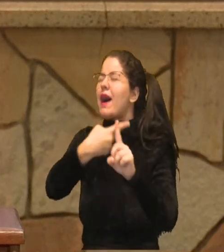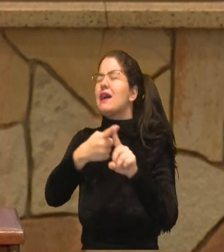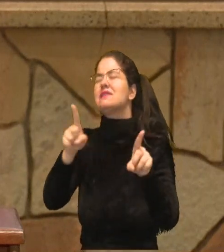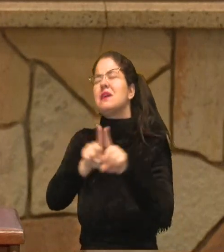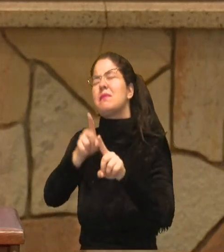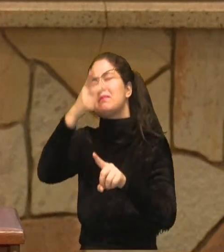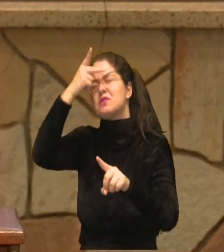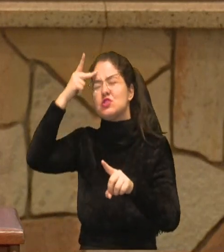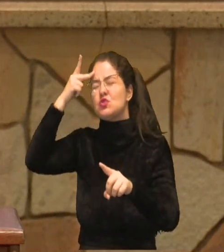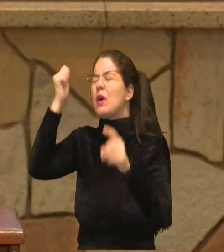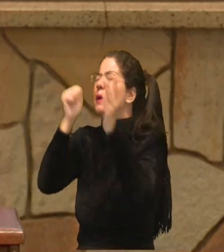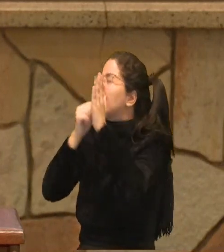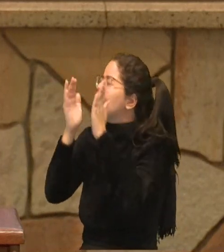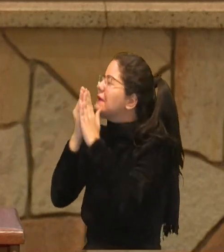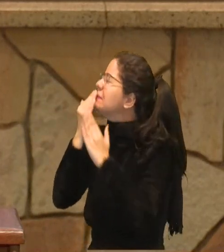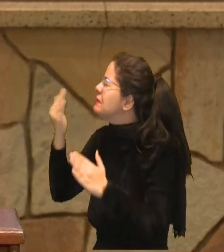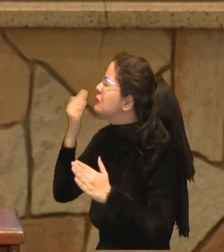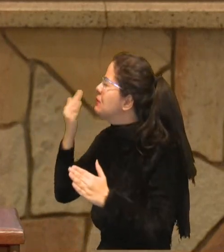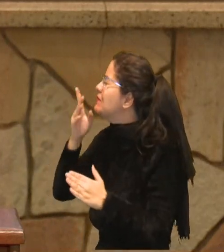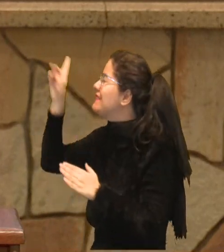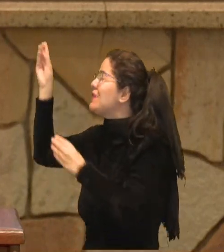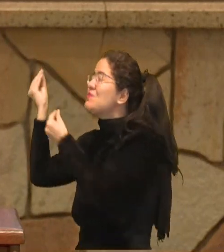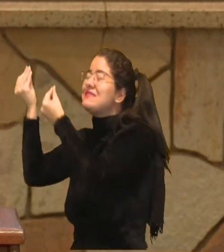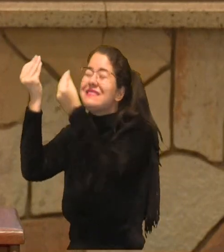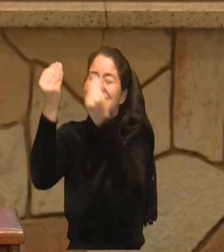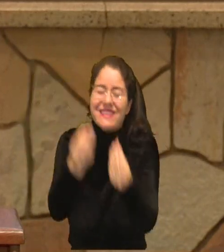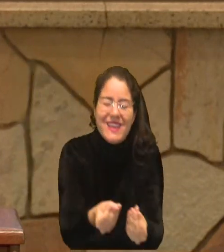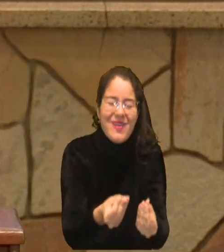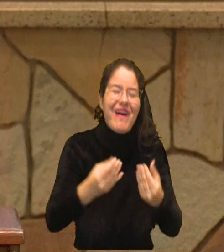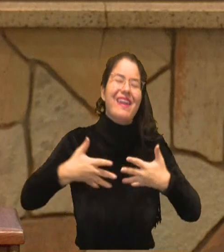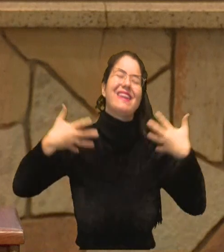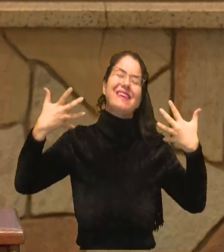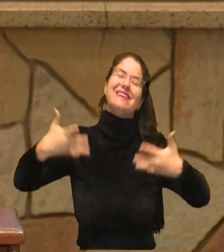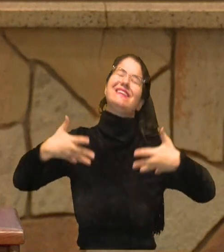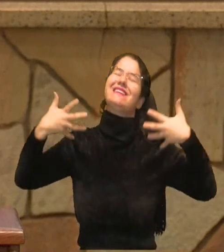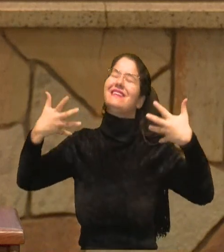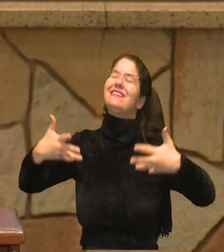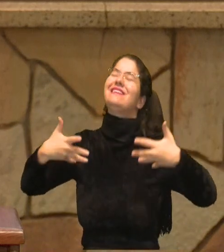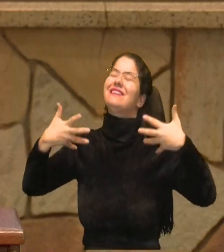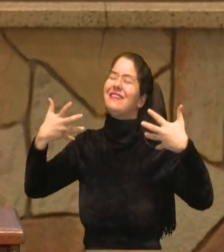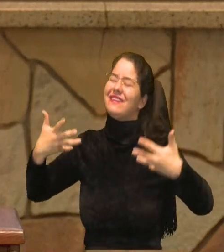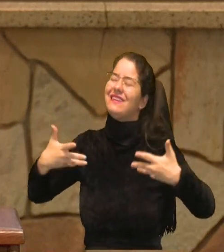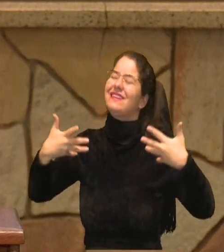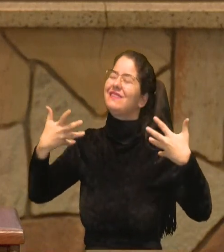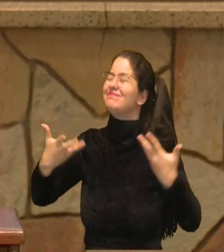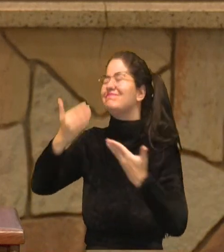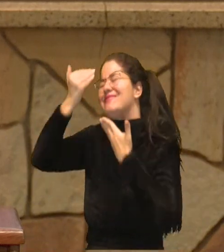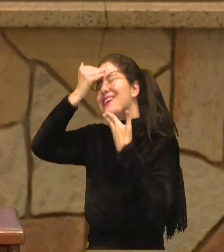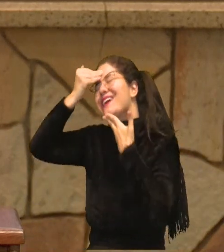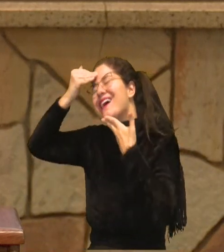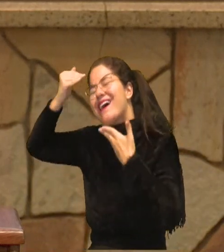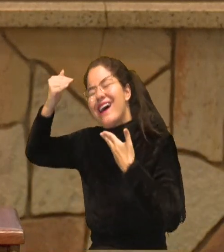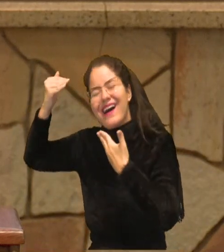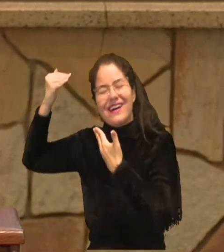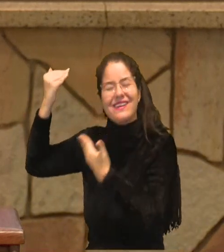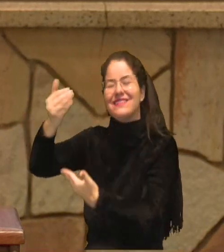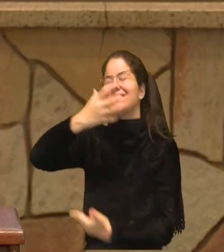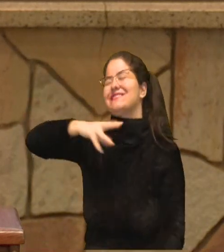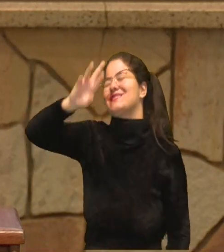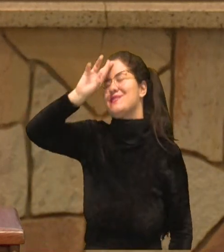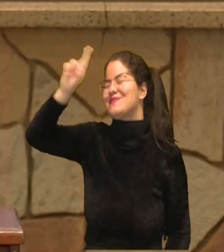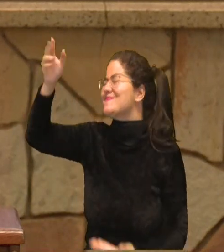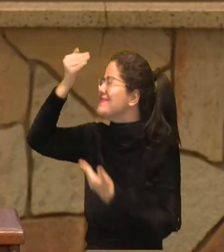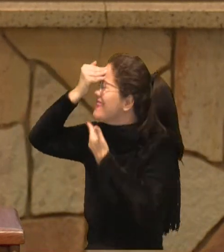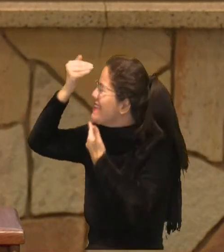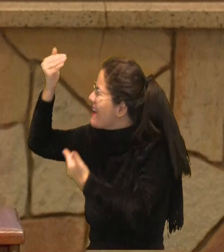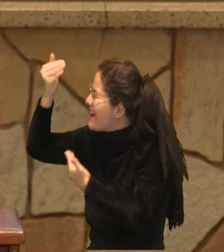tempo pedida e que clamava, Senhor Deus, e que o Senhor concedeu durante esse tempo. Muito obrigado, Senhor. Muito